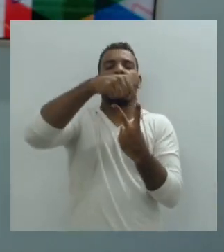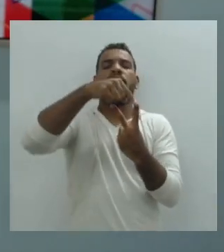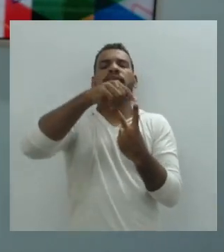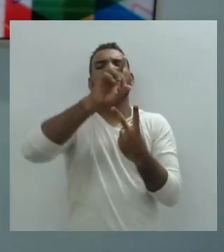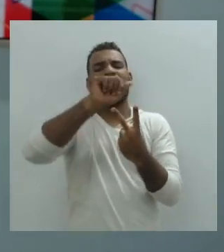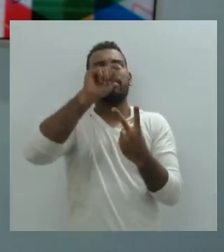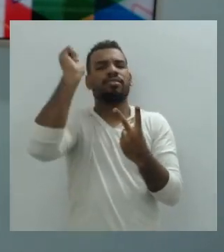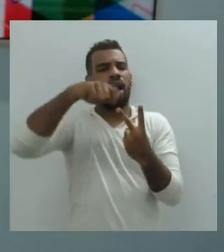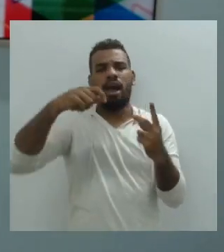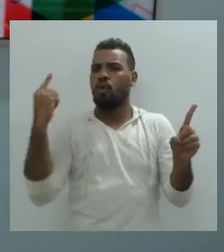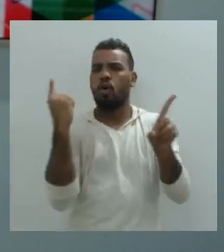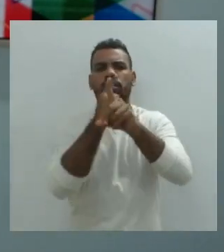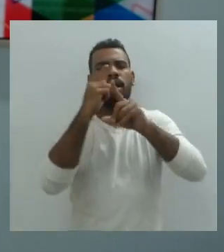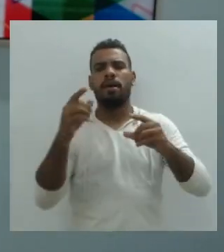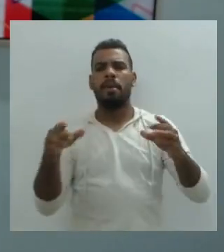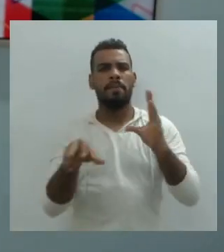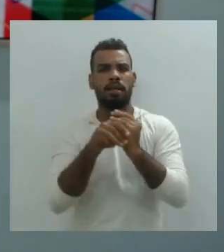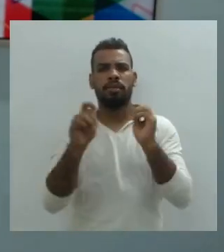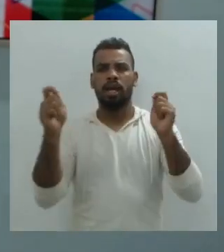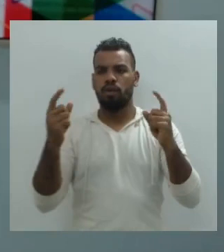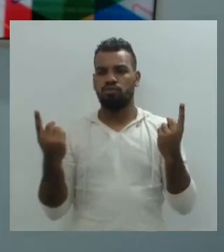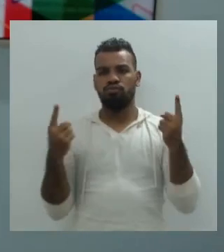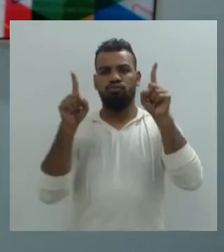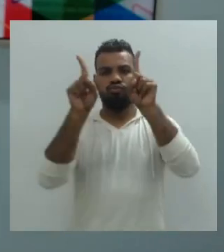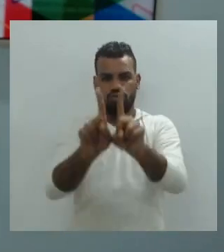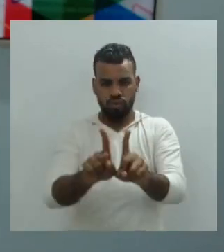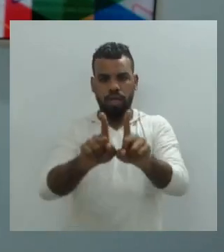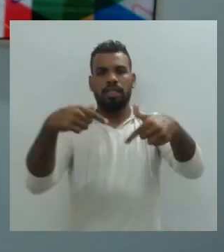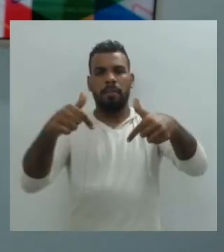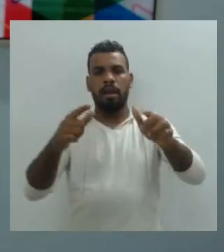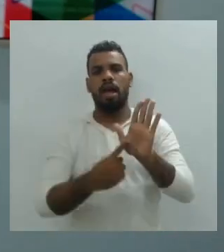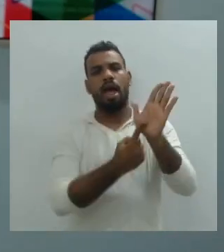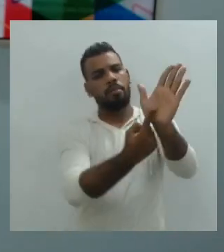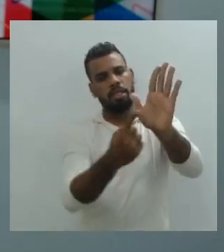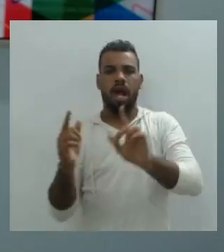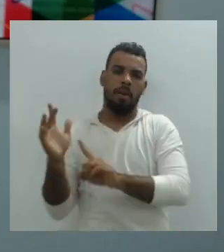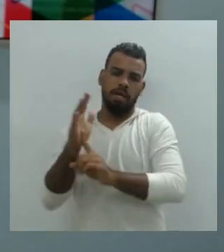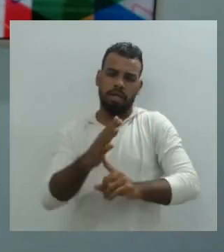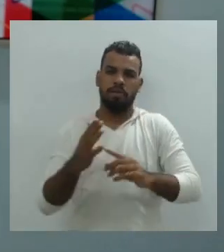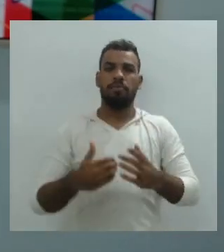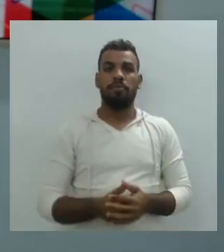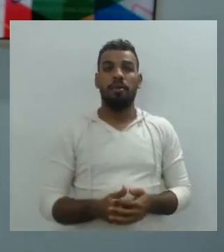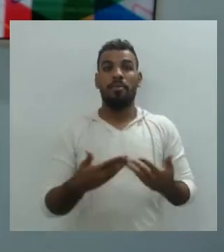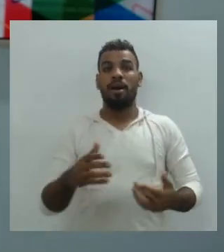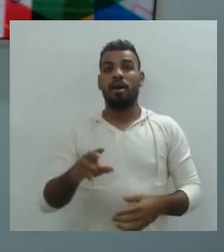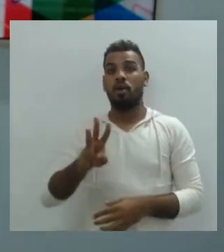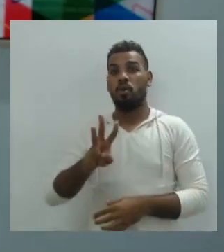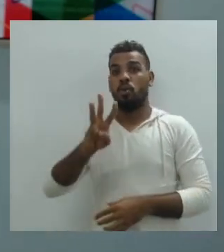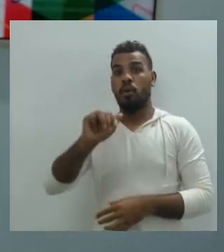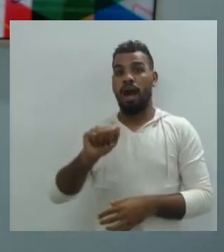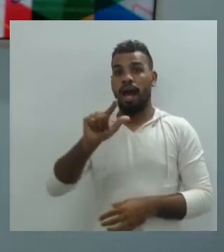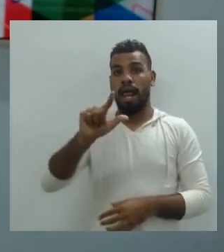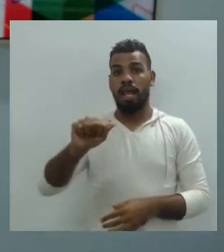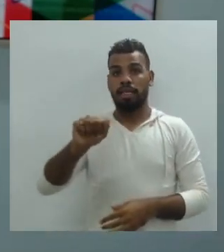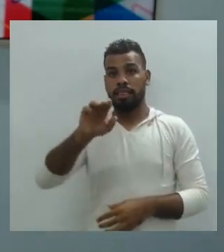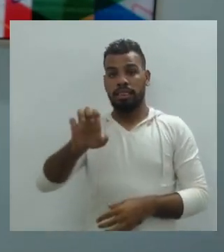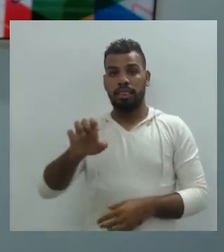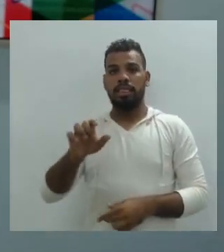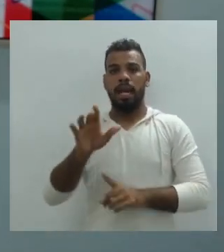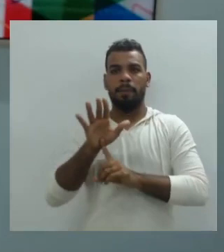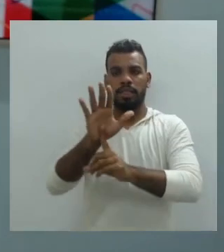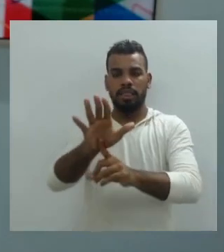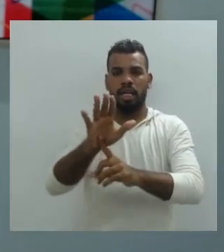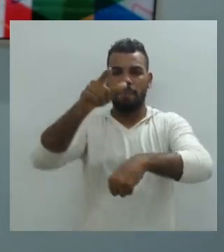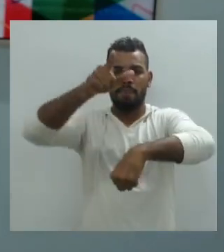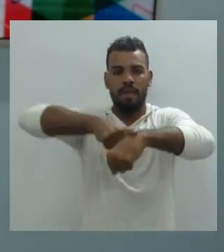dele, e os dois se juntam para apresentar os trabalhos. Como Wallace não pôde ir no dia da apresentação à